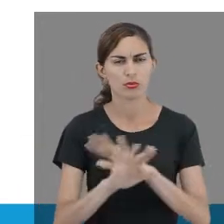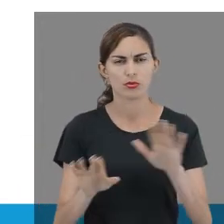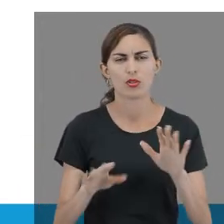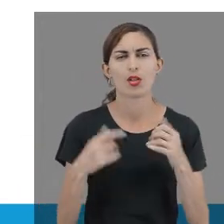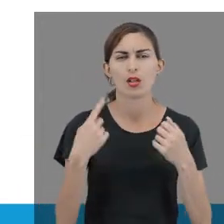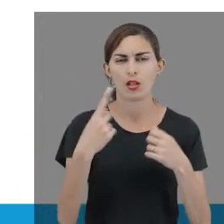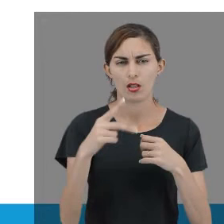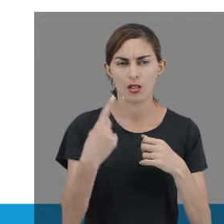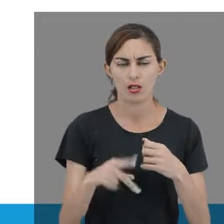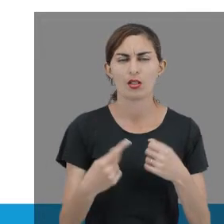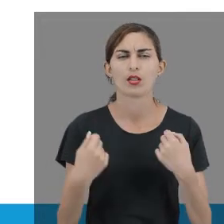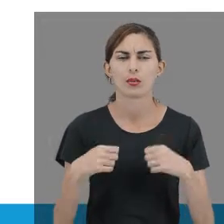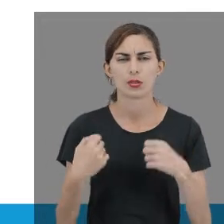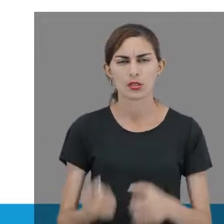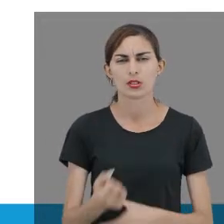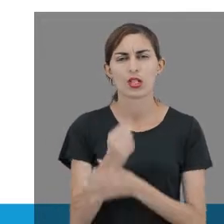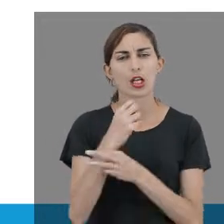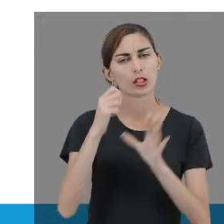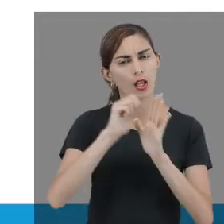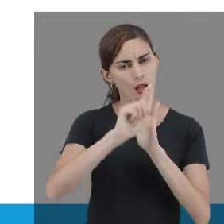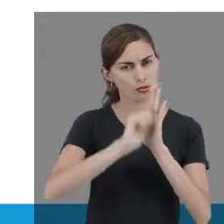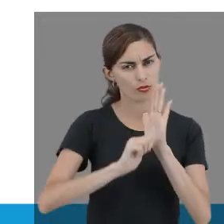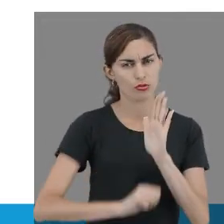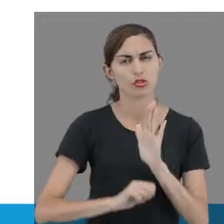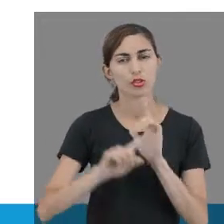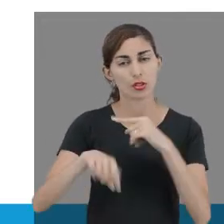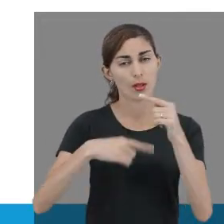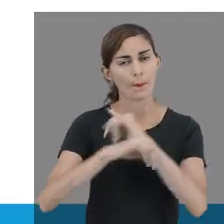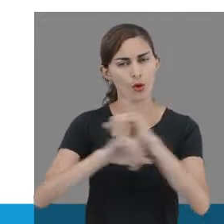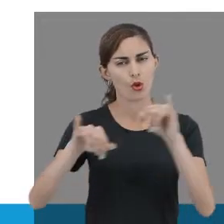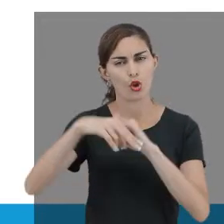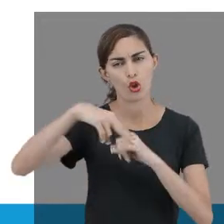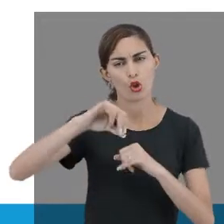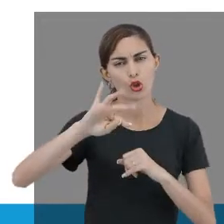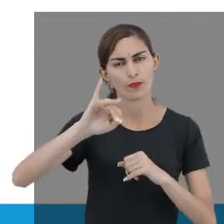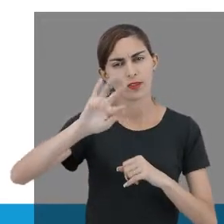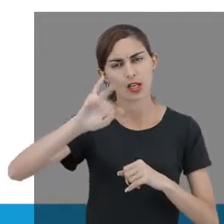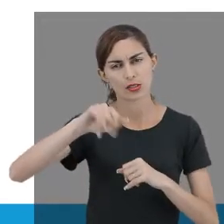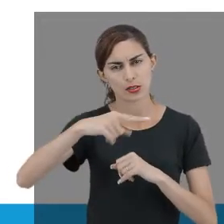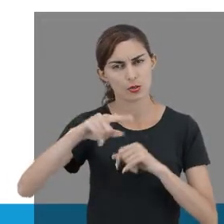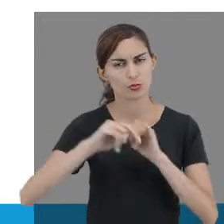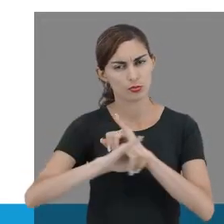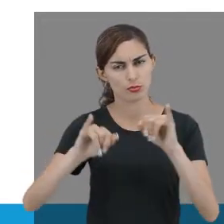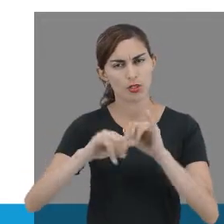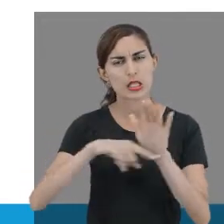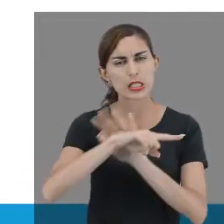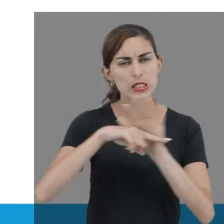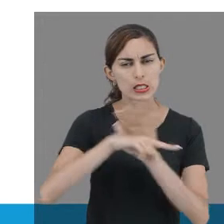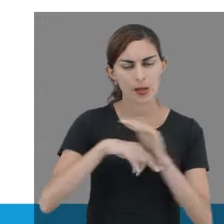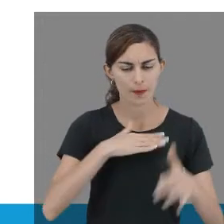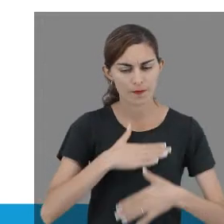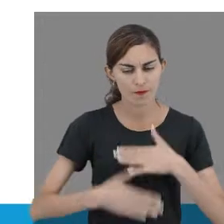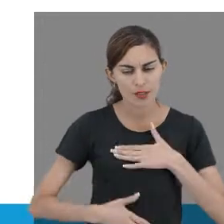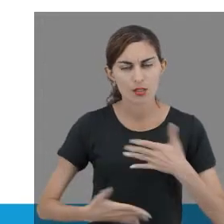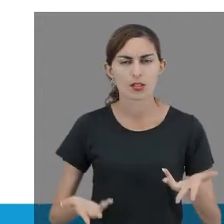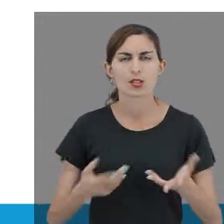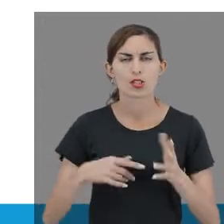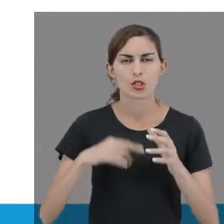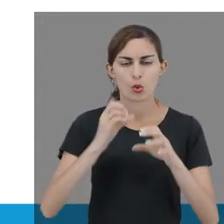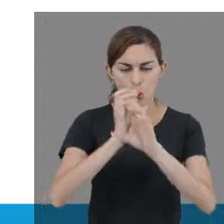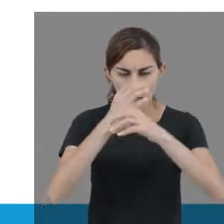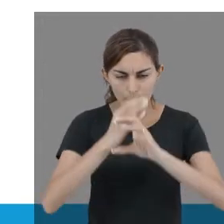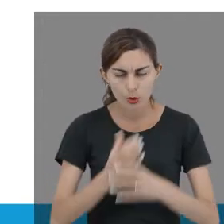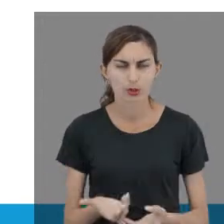ele é só notificado. Ele atende os critérios de registro para notificação. Mas a partir daí, os